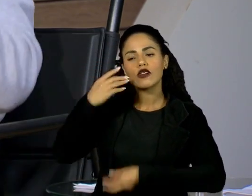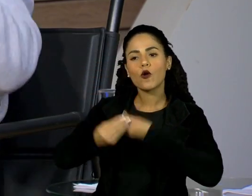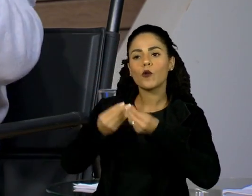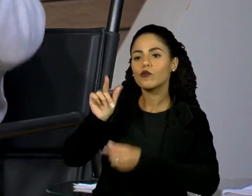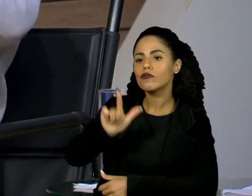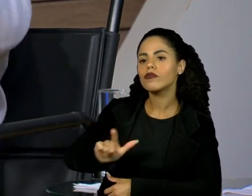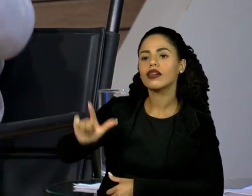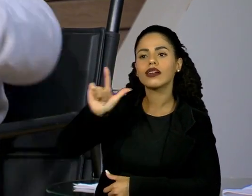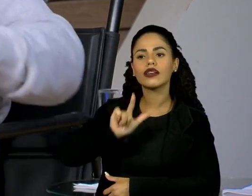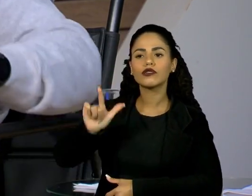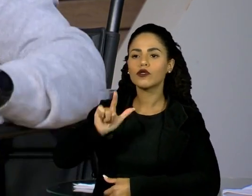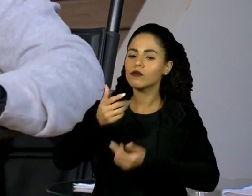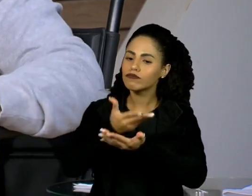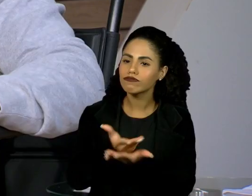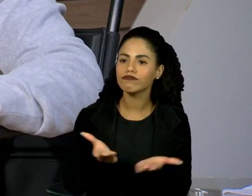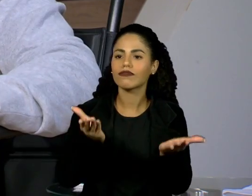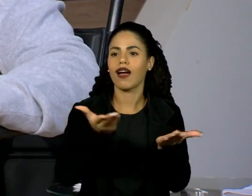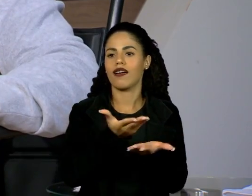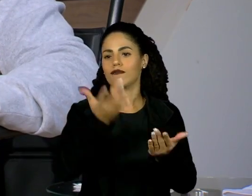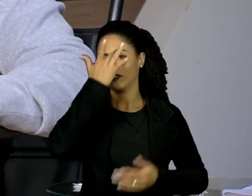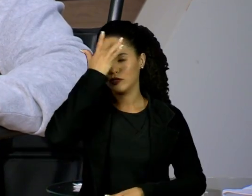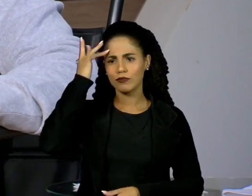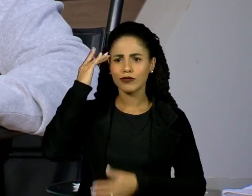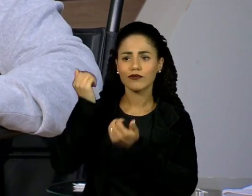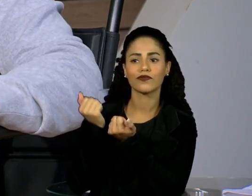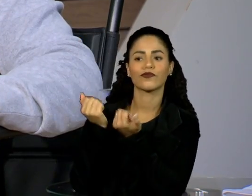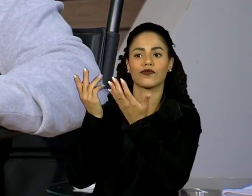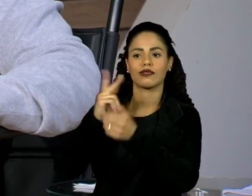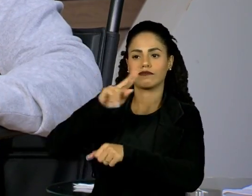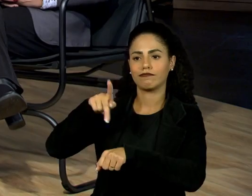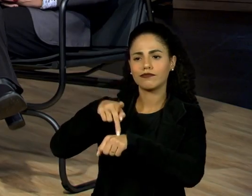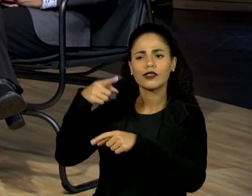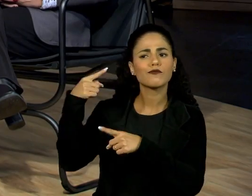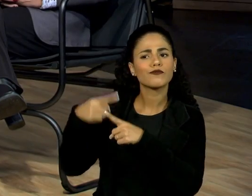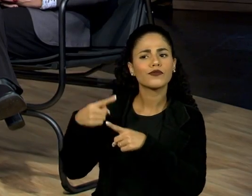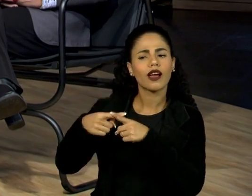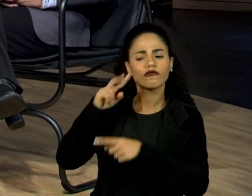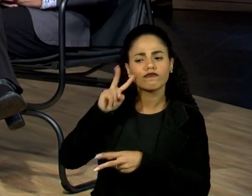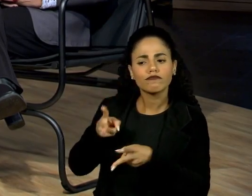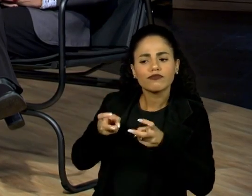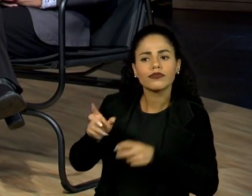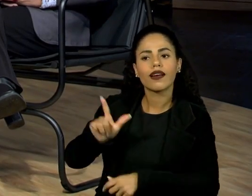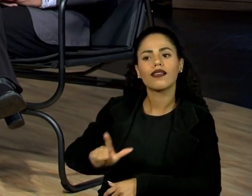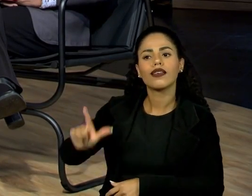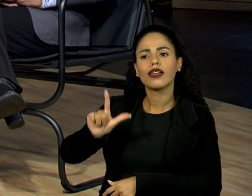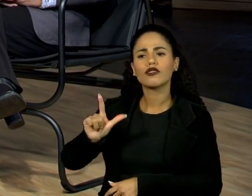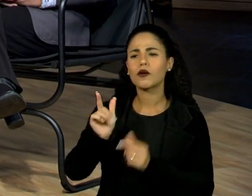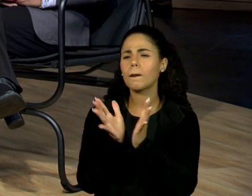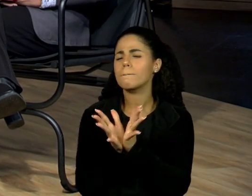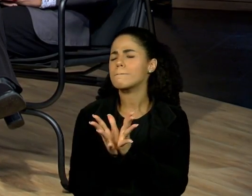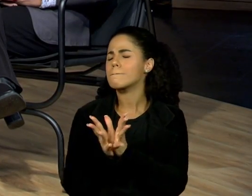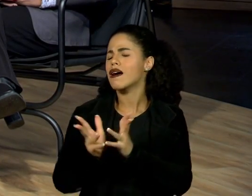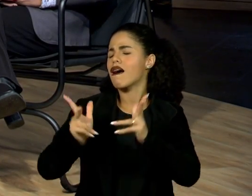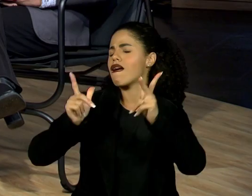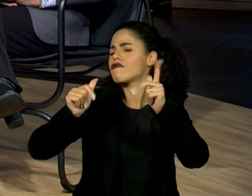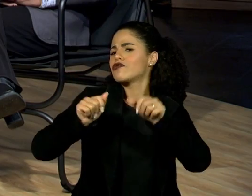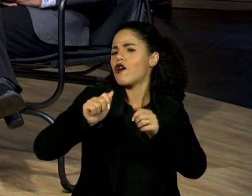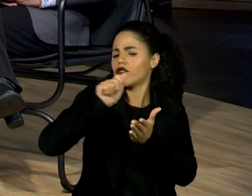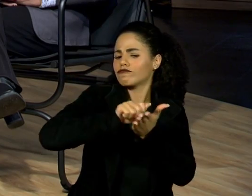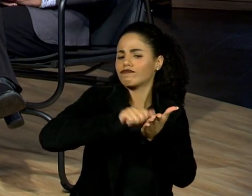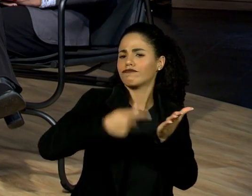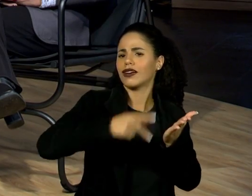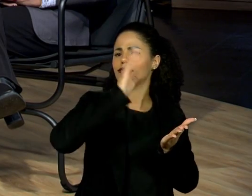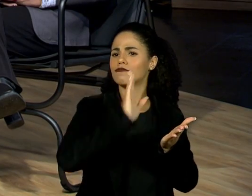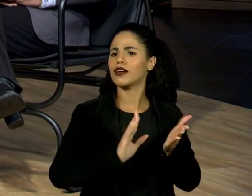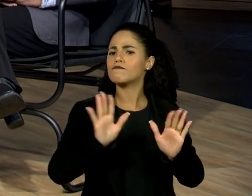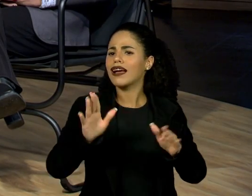literatura contemporânea para fora do Brasil. Sim, né? sim. A gente vê a literatura contemporânea maravilhosa sendo produzida aqui, mas que ainda